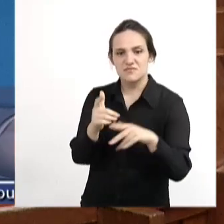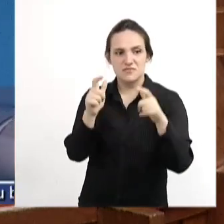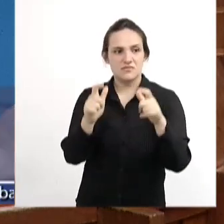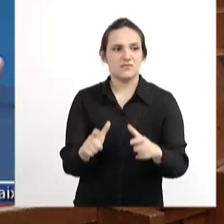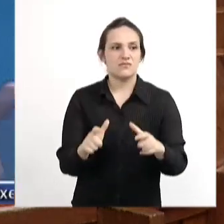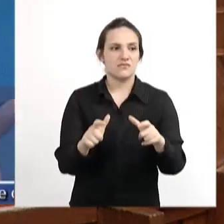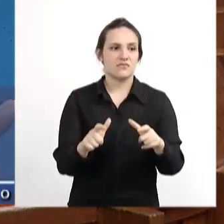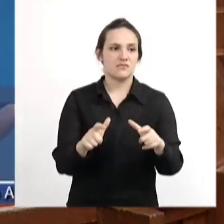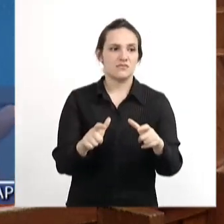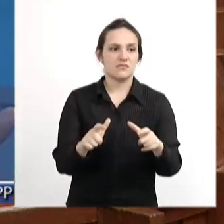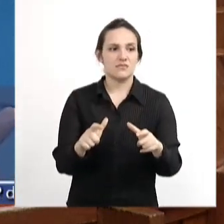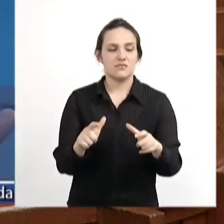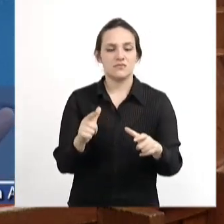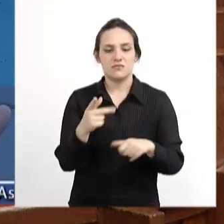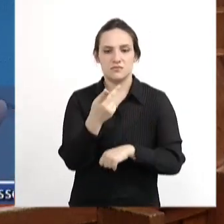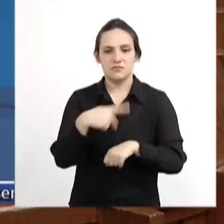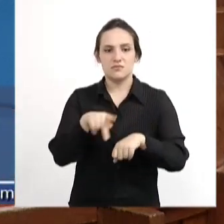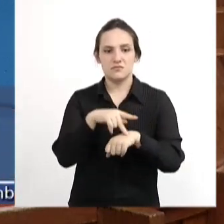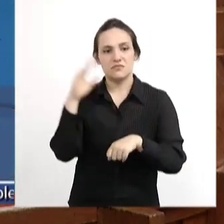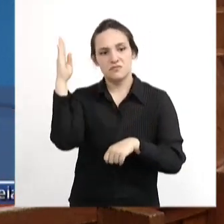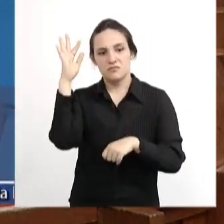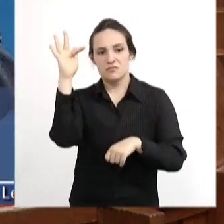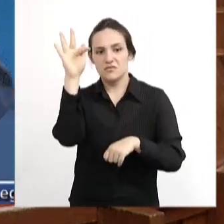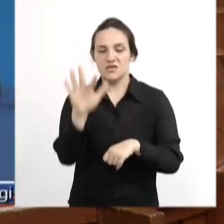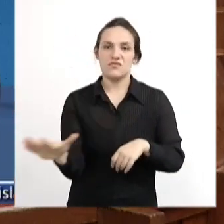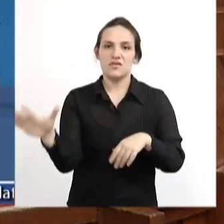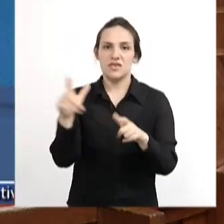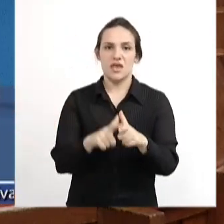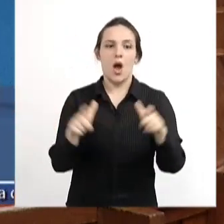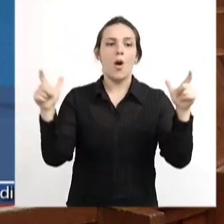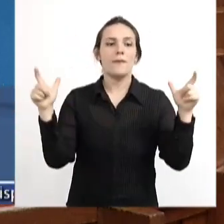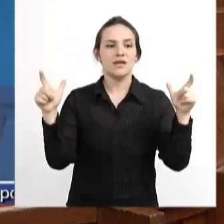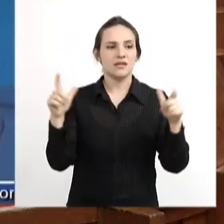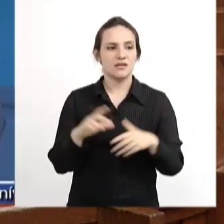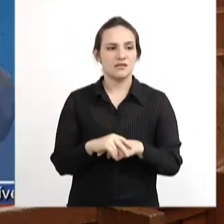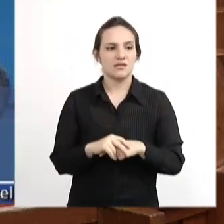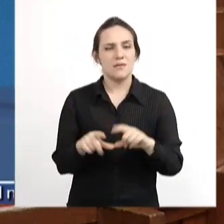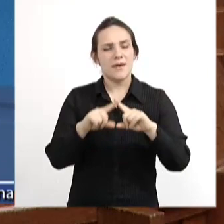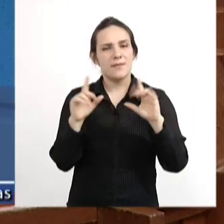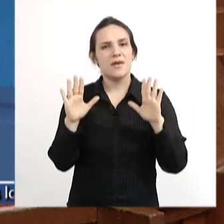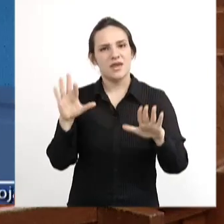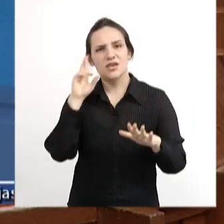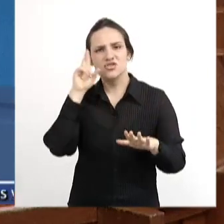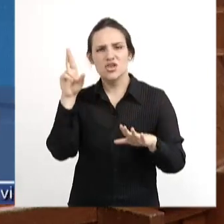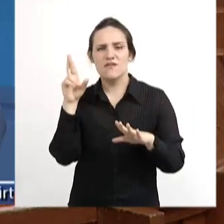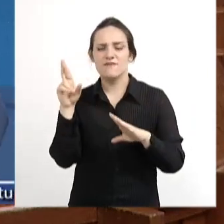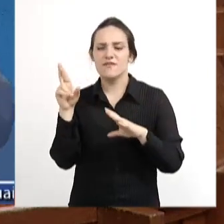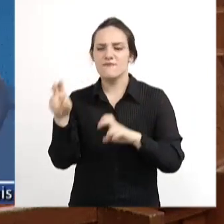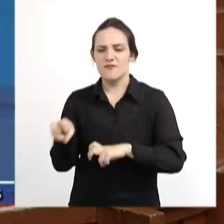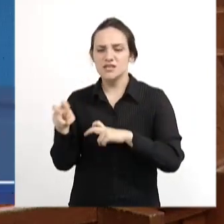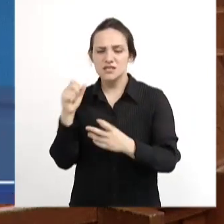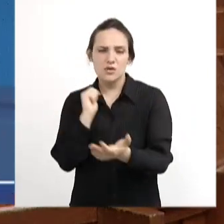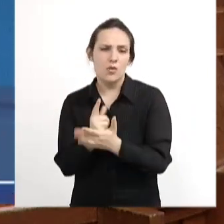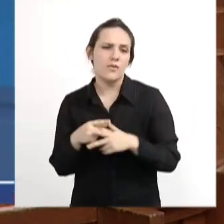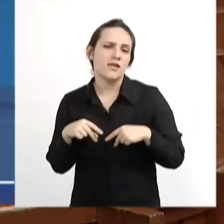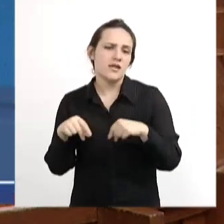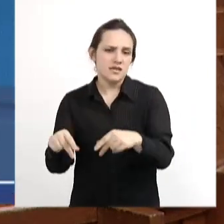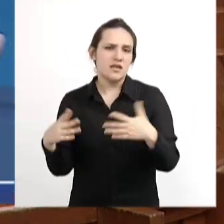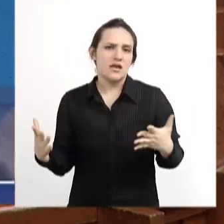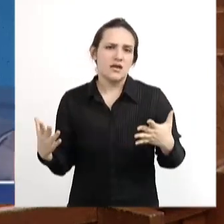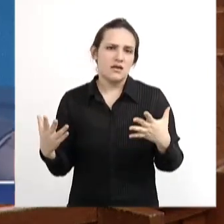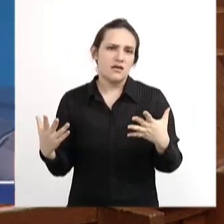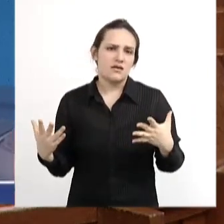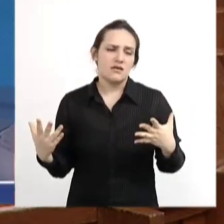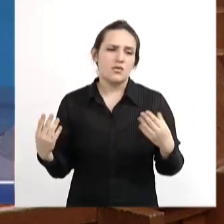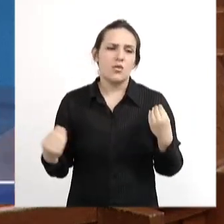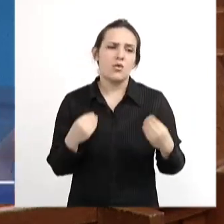usar. Em cima da costa do produtor rural, em cima da legalidade, afrontando a Constituição, porque